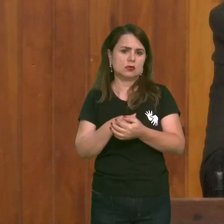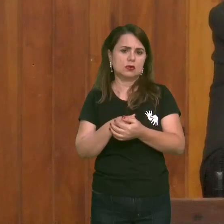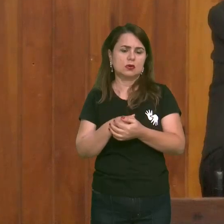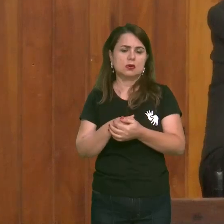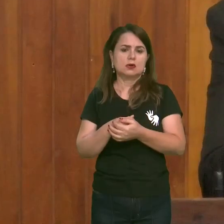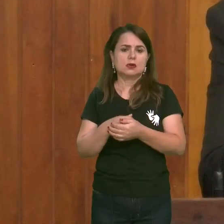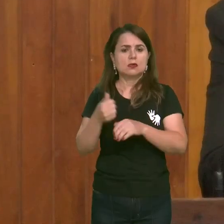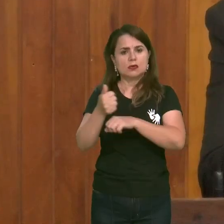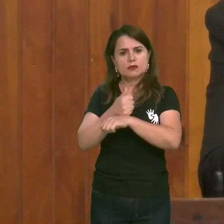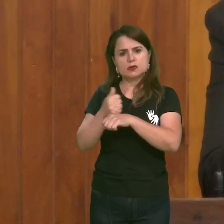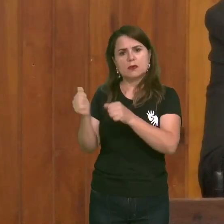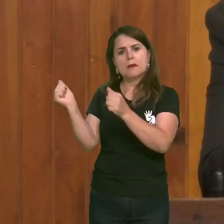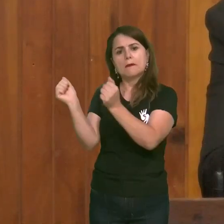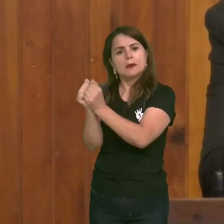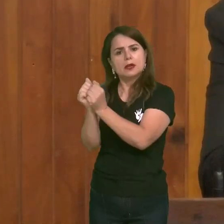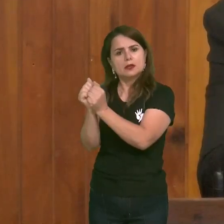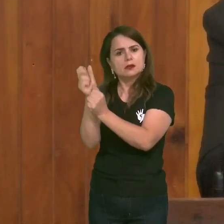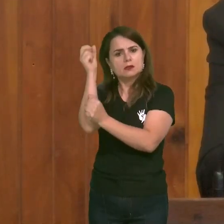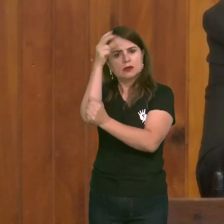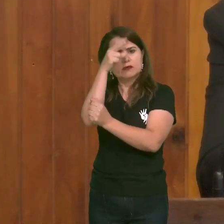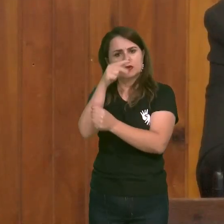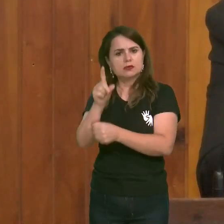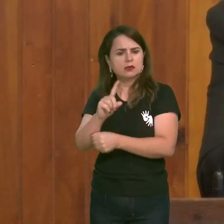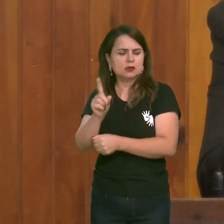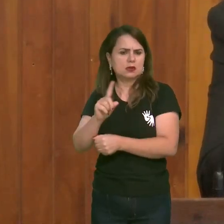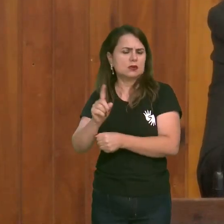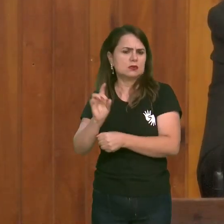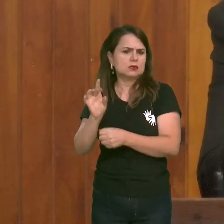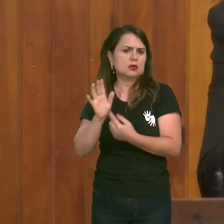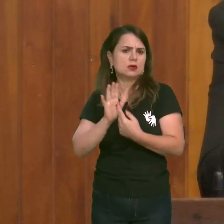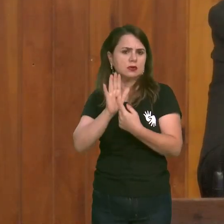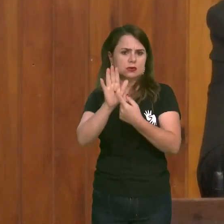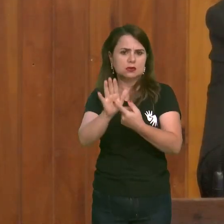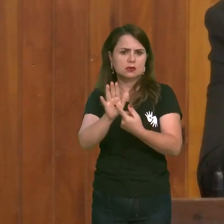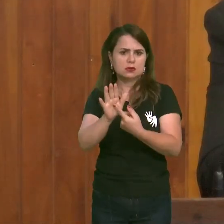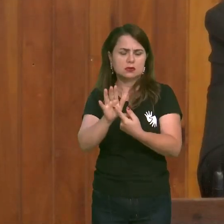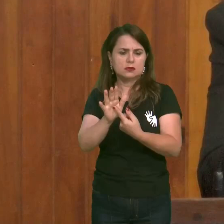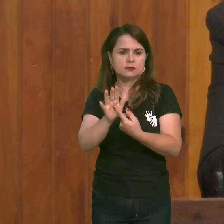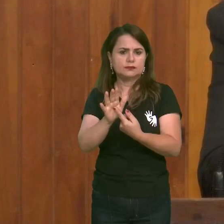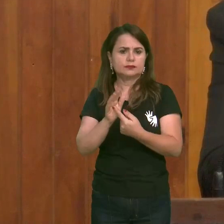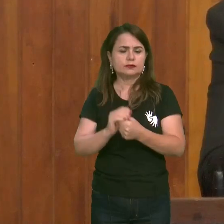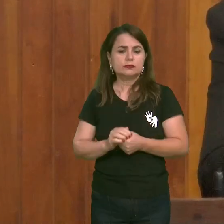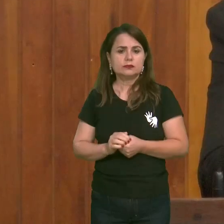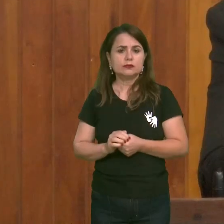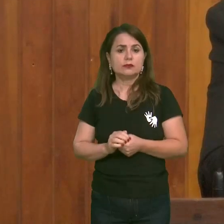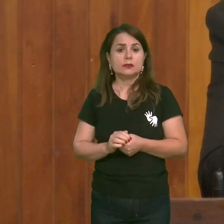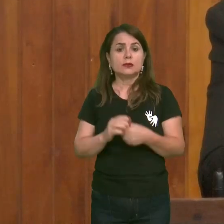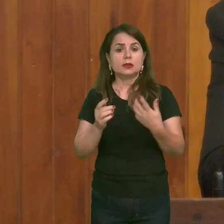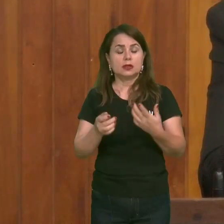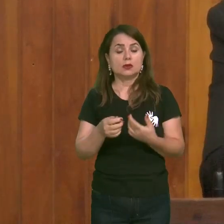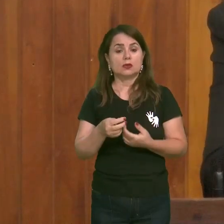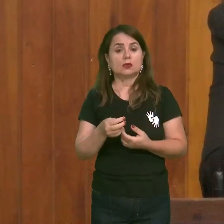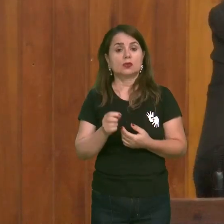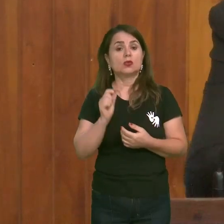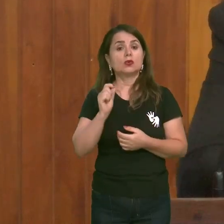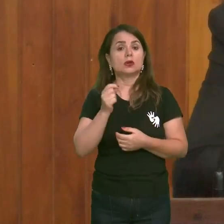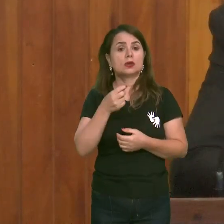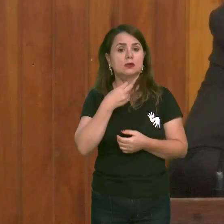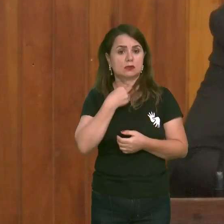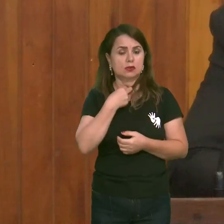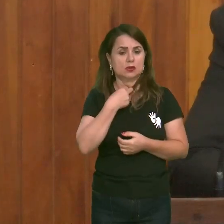na prefeitura é uma indicação a política é isso O que é inadmissível é você receber